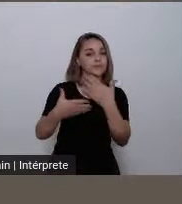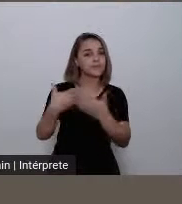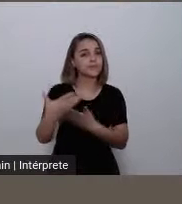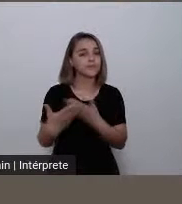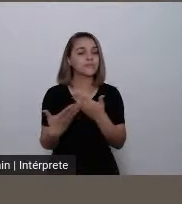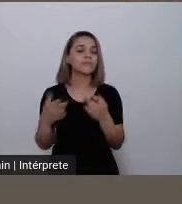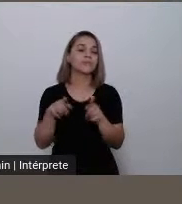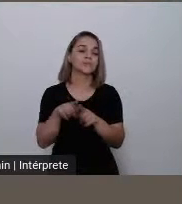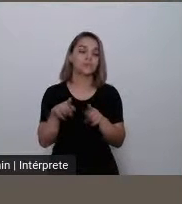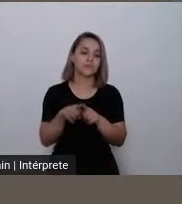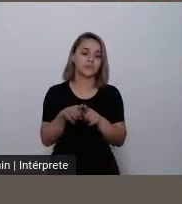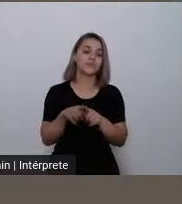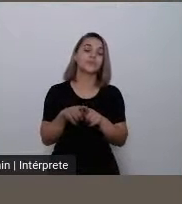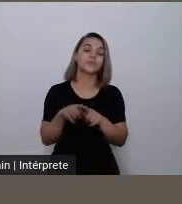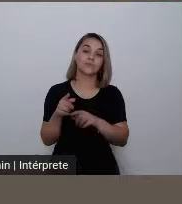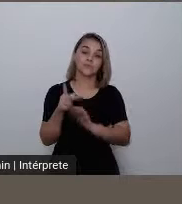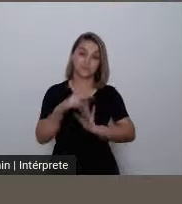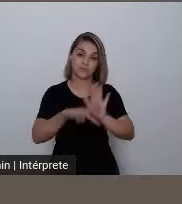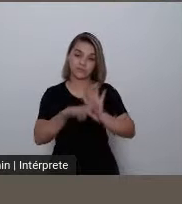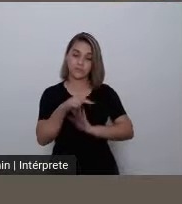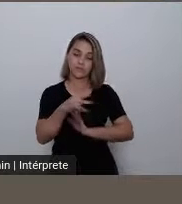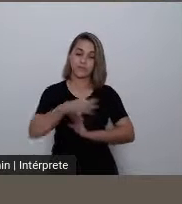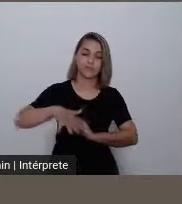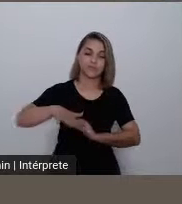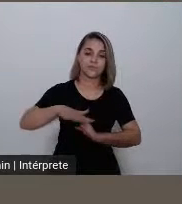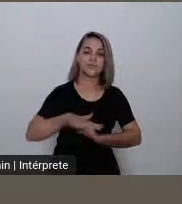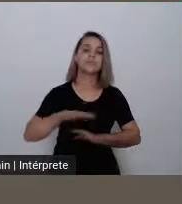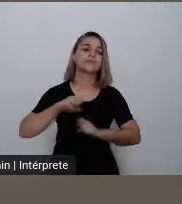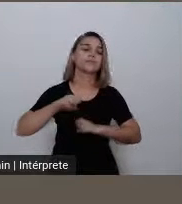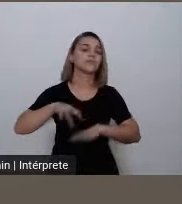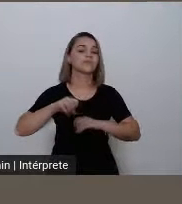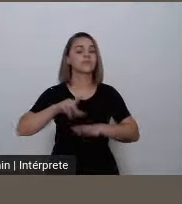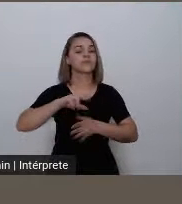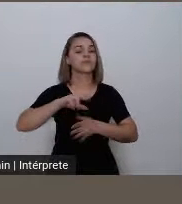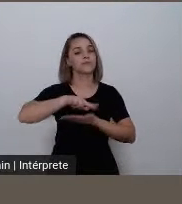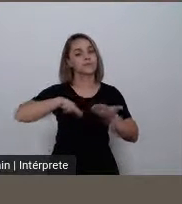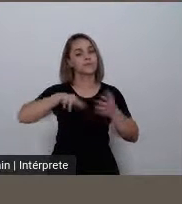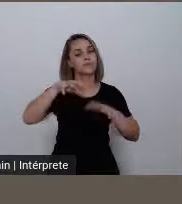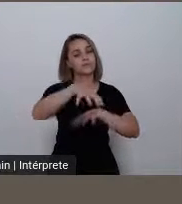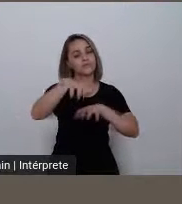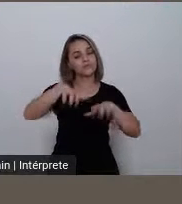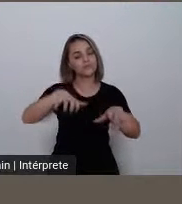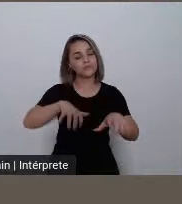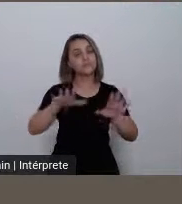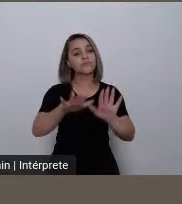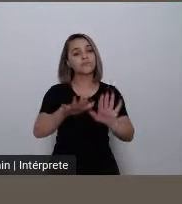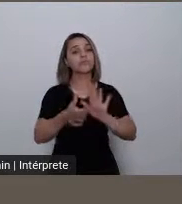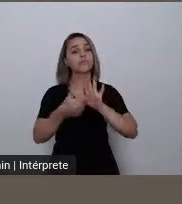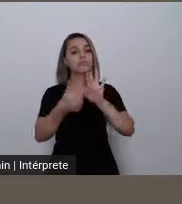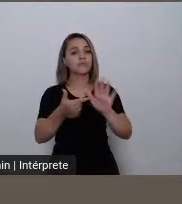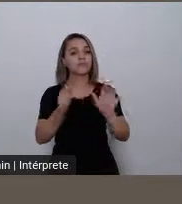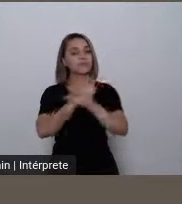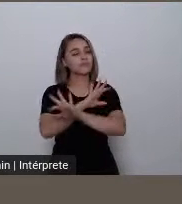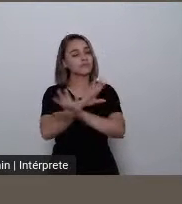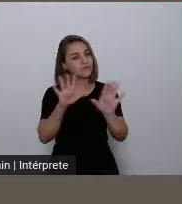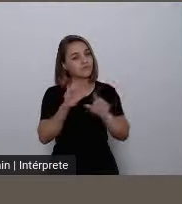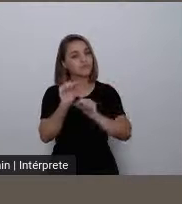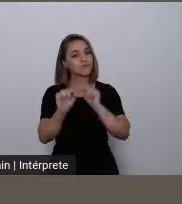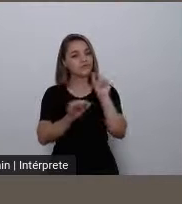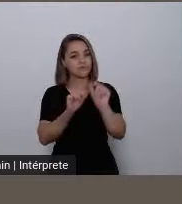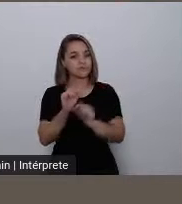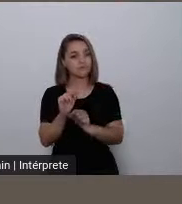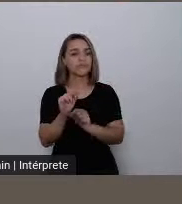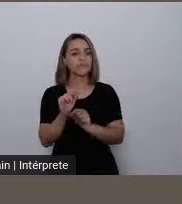como programas oficiais, ao setor de educação em suas diversas esferas. Fica claro, assim, a fragilidade do novo,